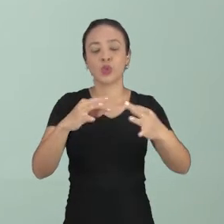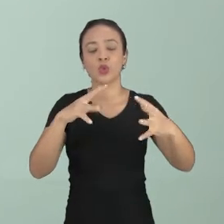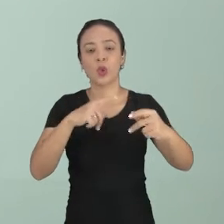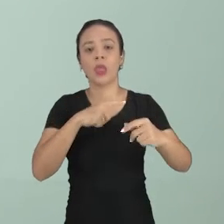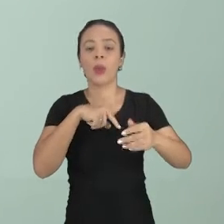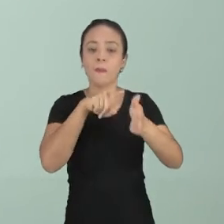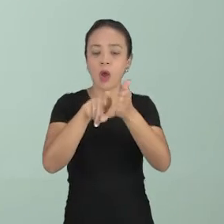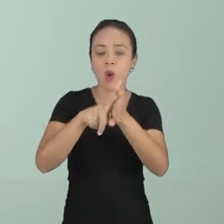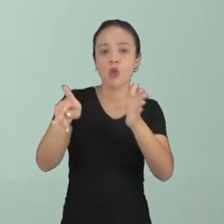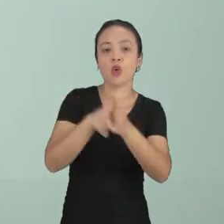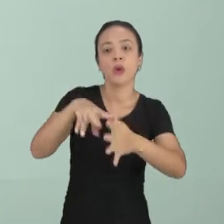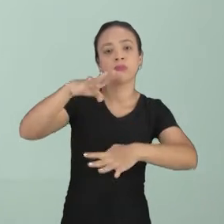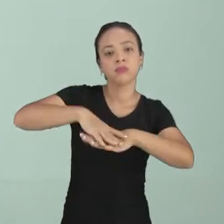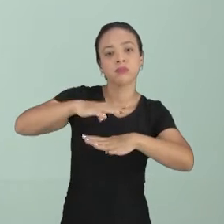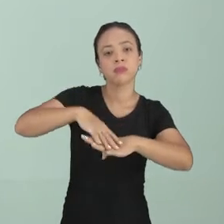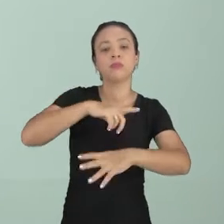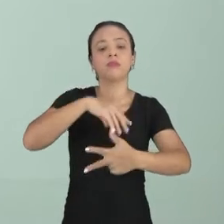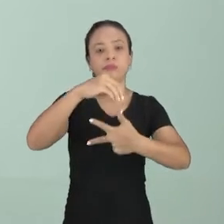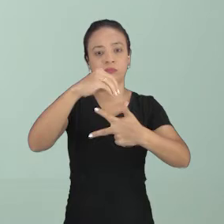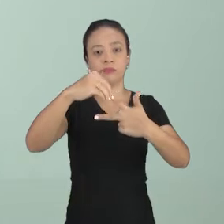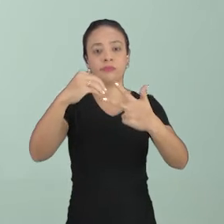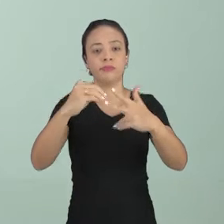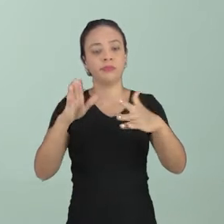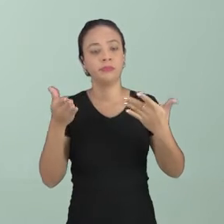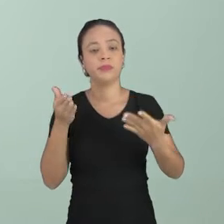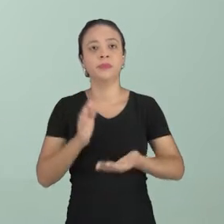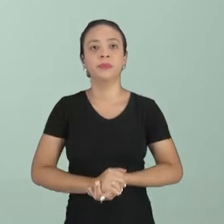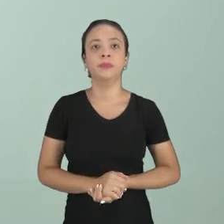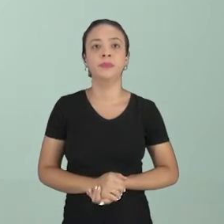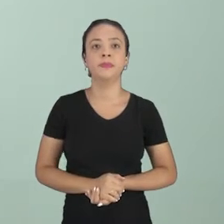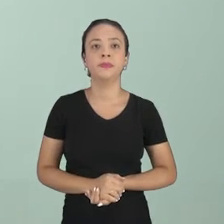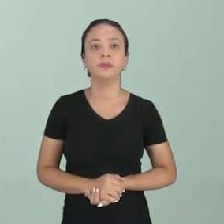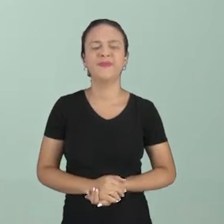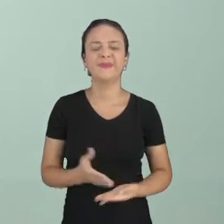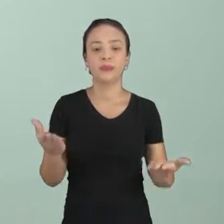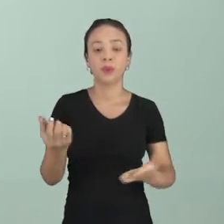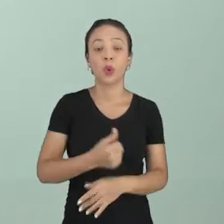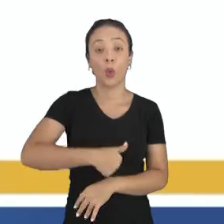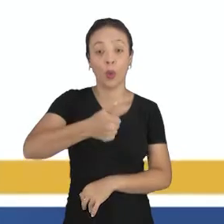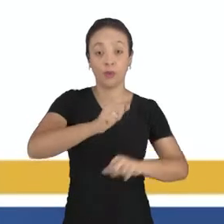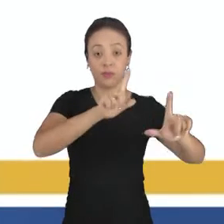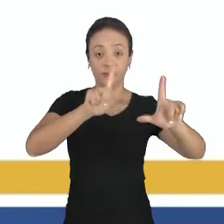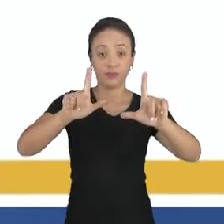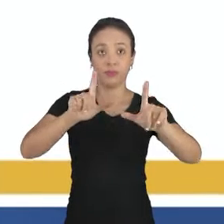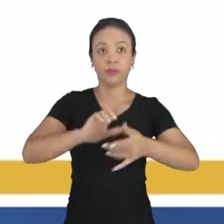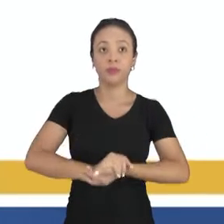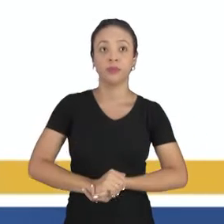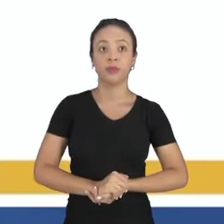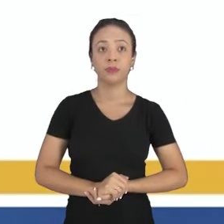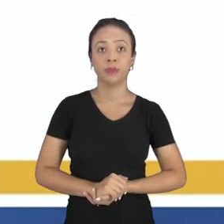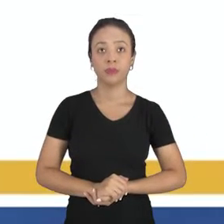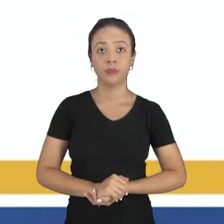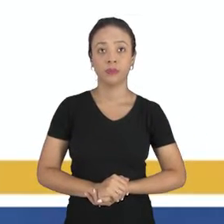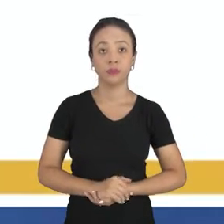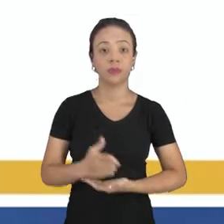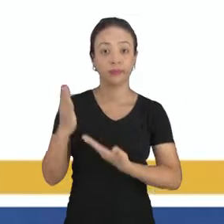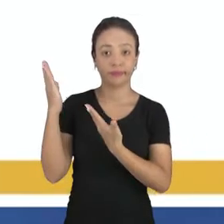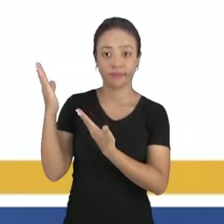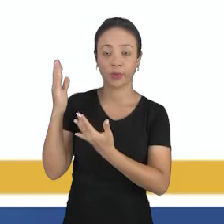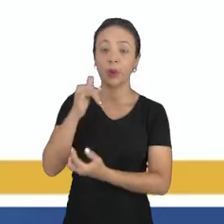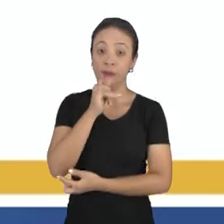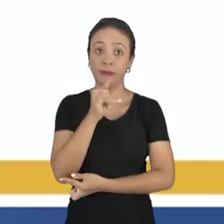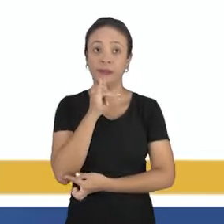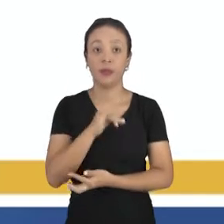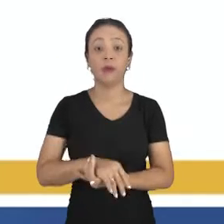de ENEM tudo bem Então é só vamos vamos lá o primeiro dos Lagos e nesse